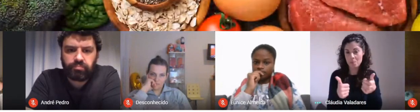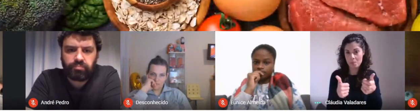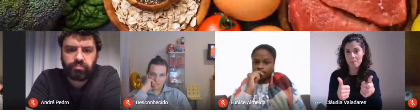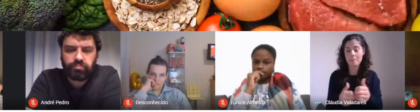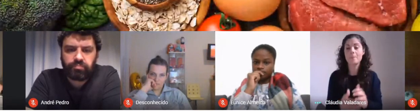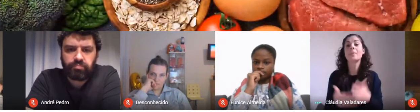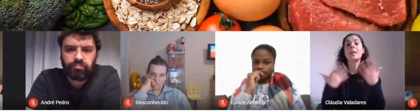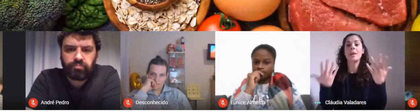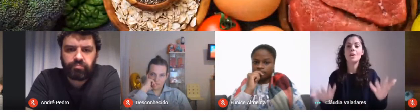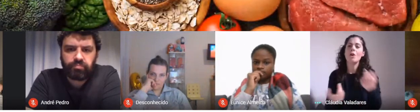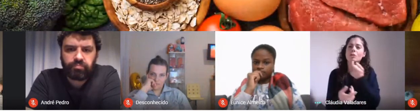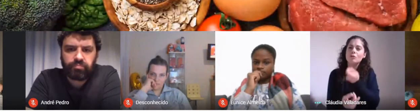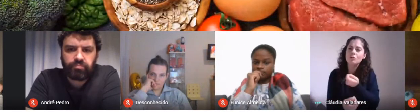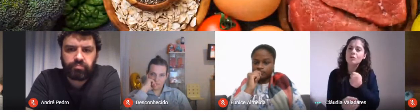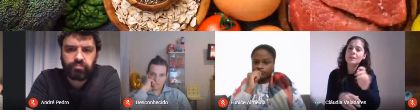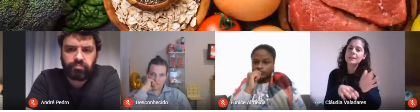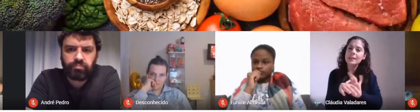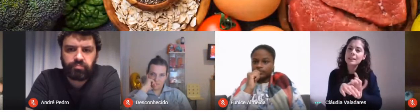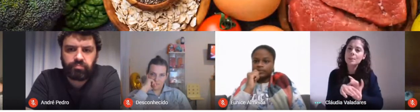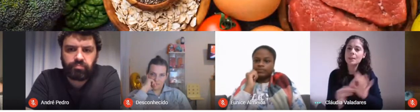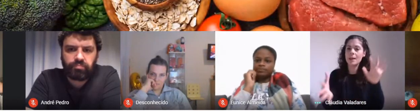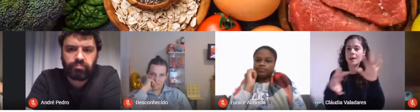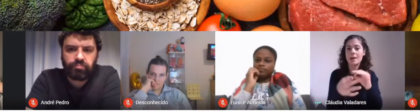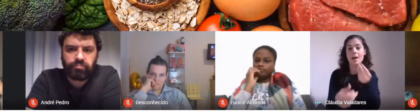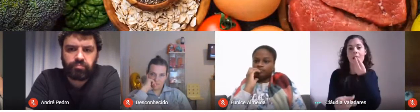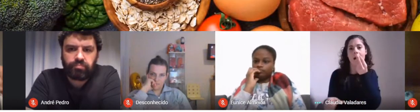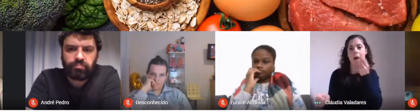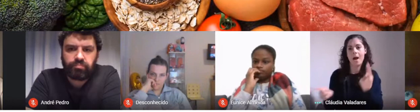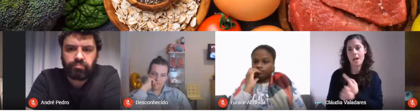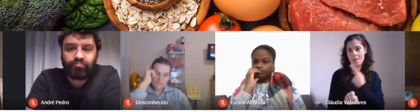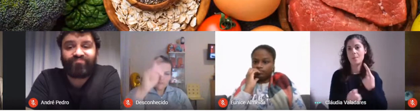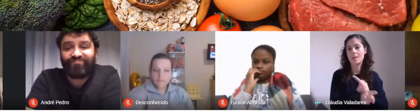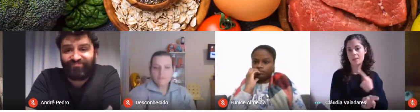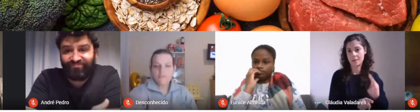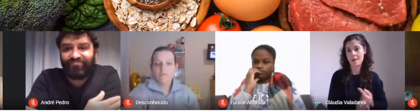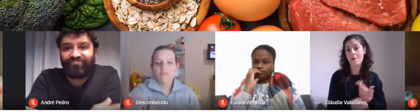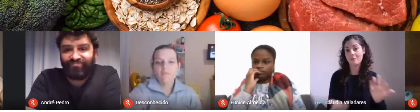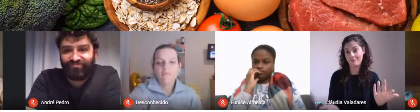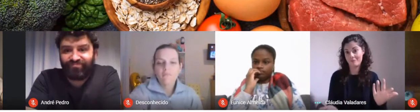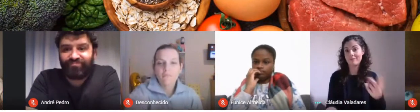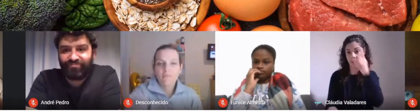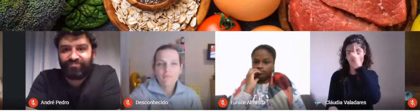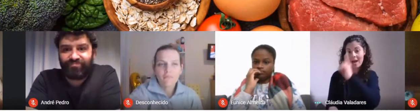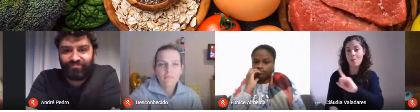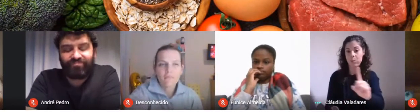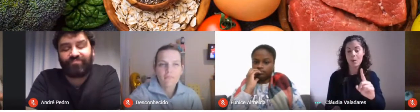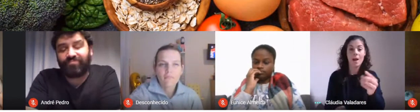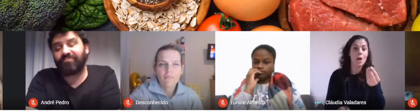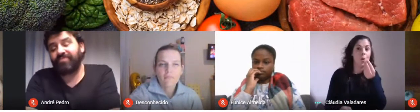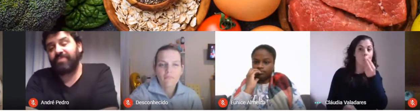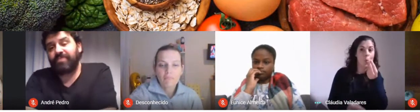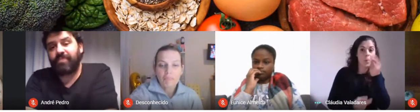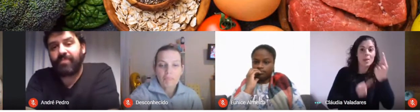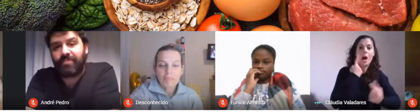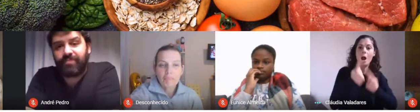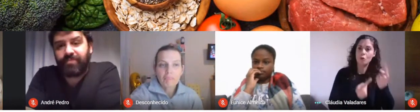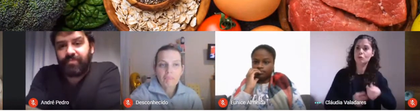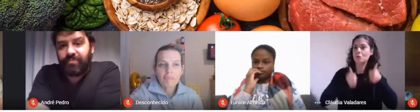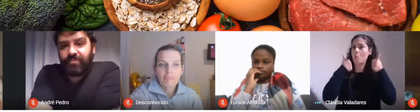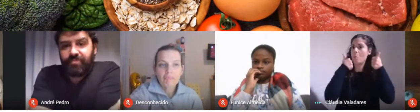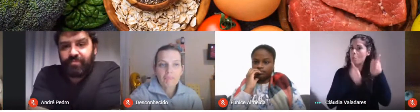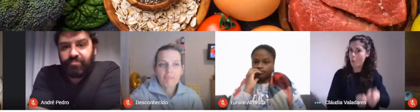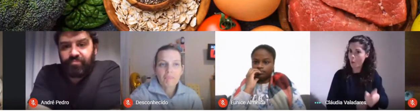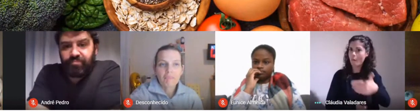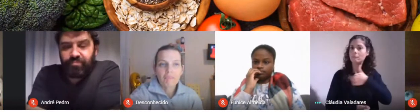Agora, queria falar um bocadinho da alimentação, que, como todos sabem, há alimentos que são bons,